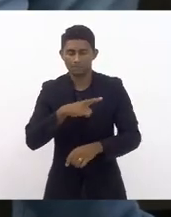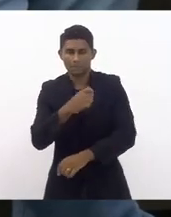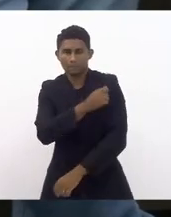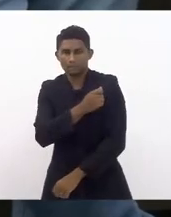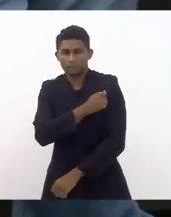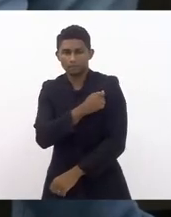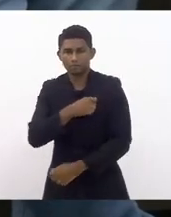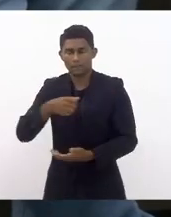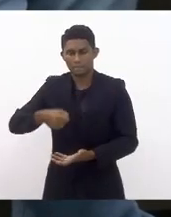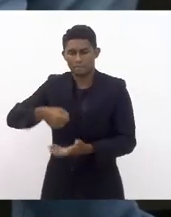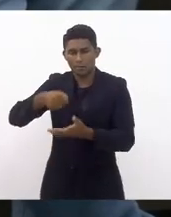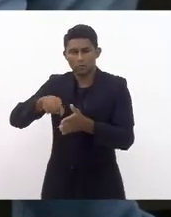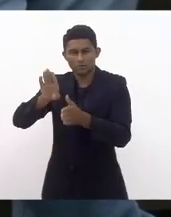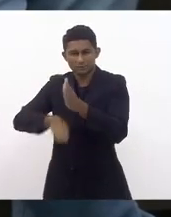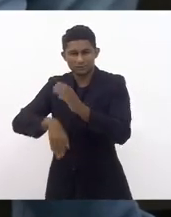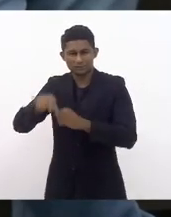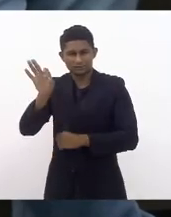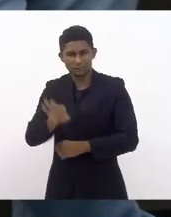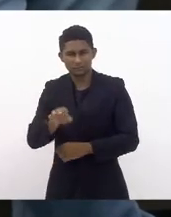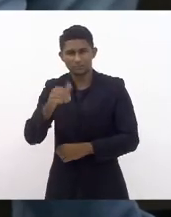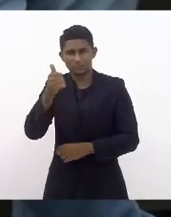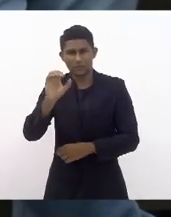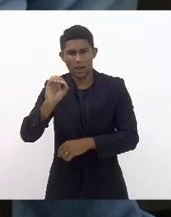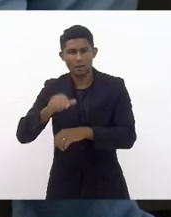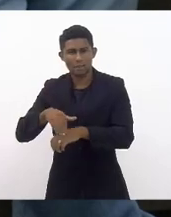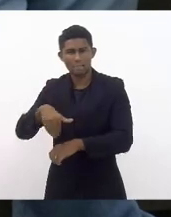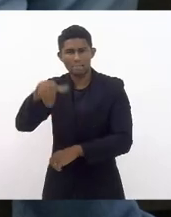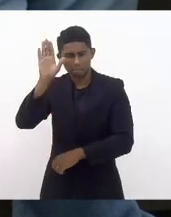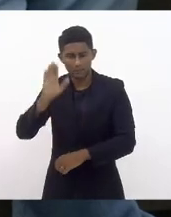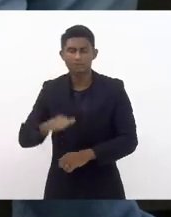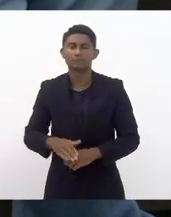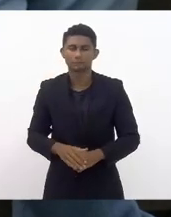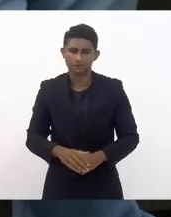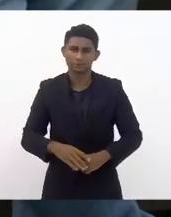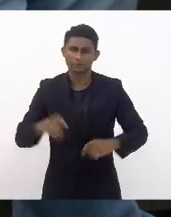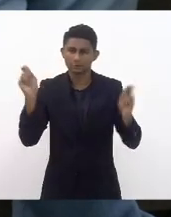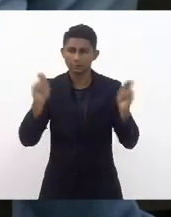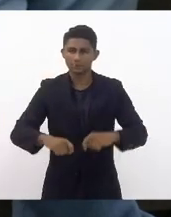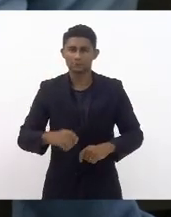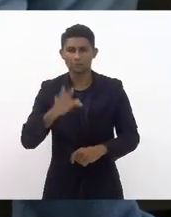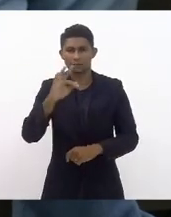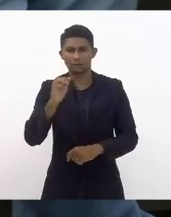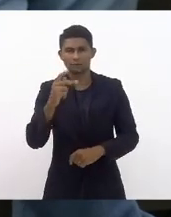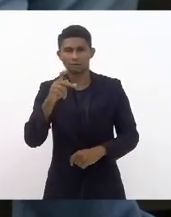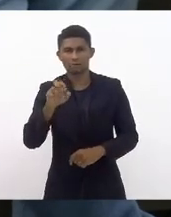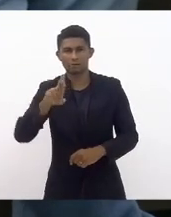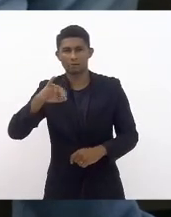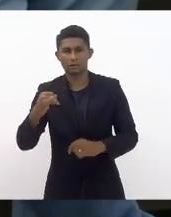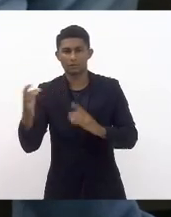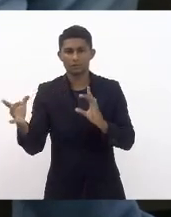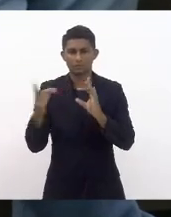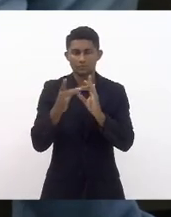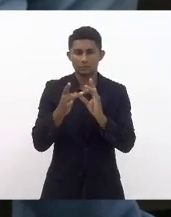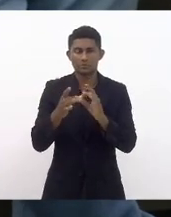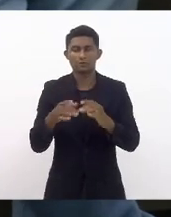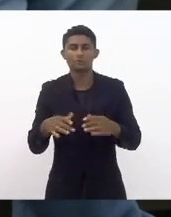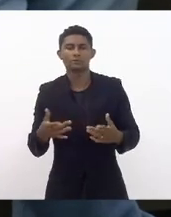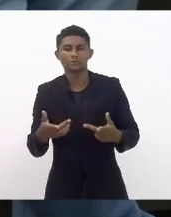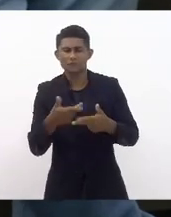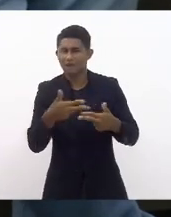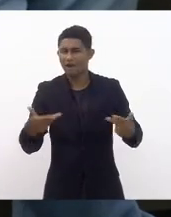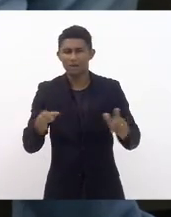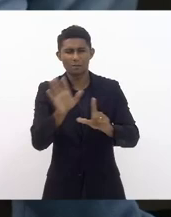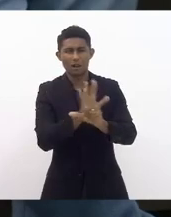auxílios, iniciação científica que hoje não estão previstas, convênios com a FAPERJ, convênios com a plataforma Lattes,